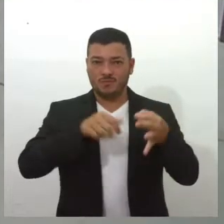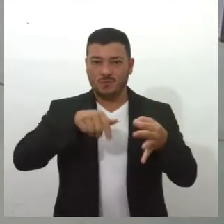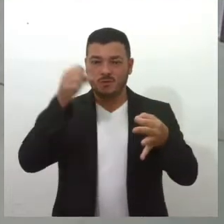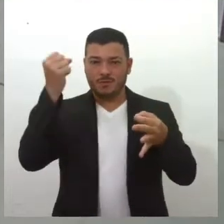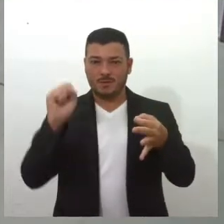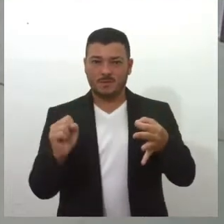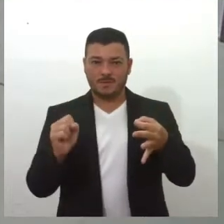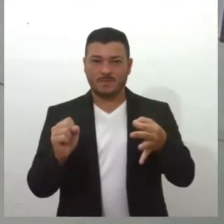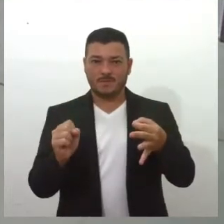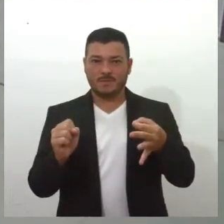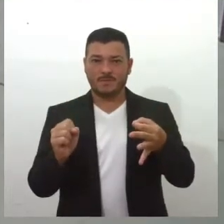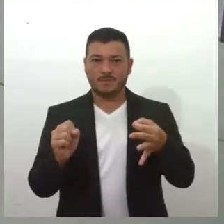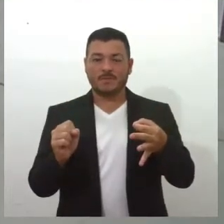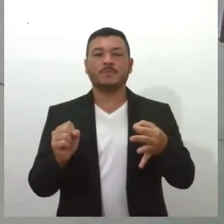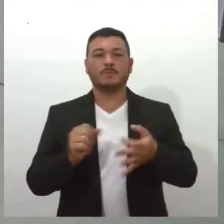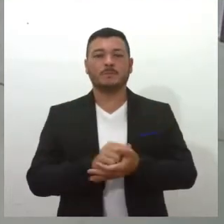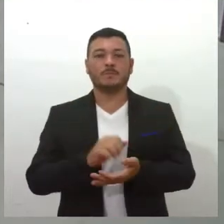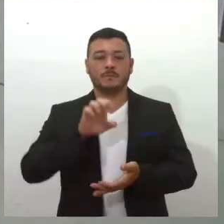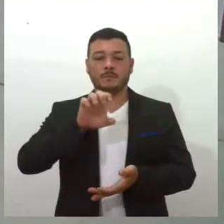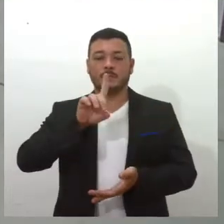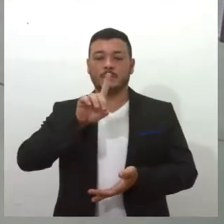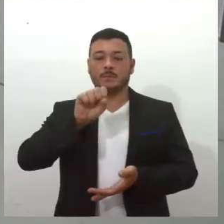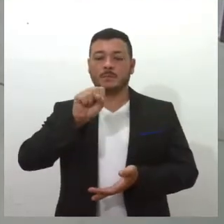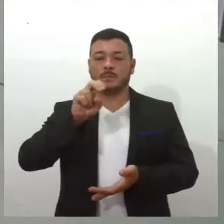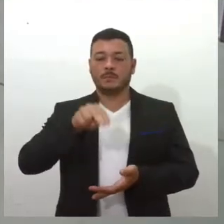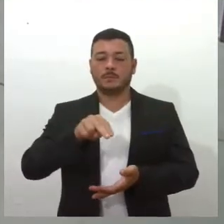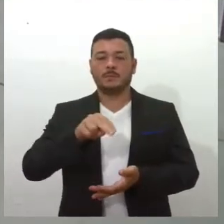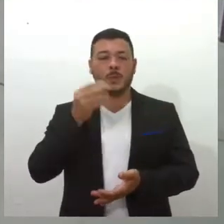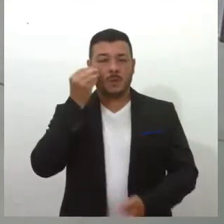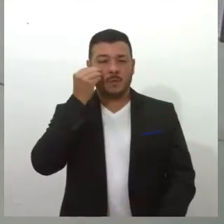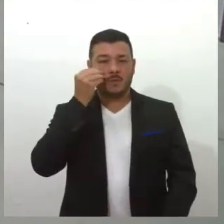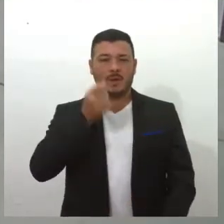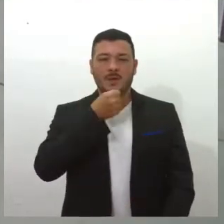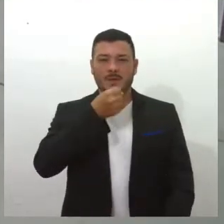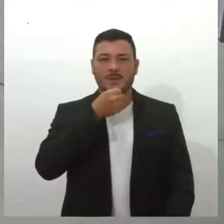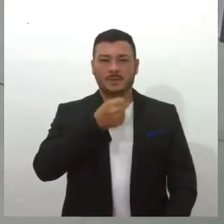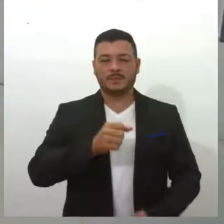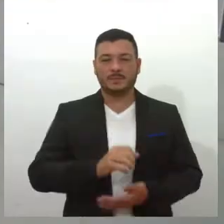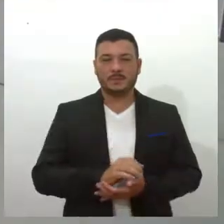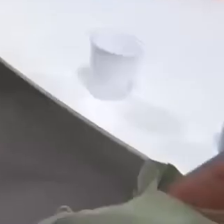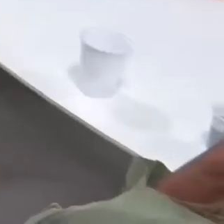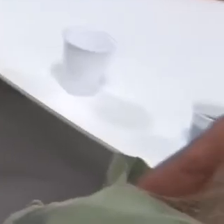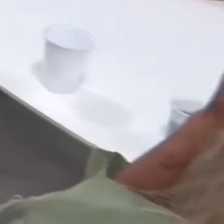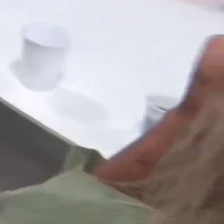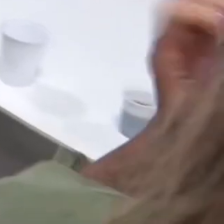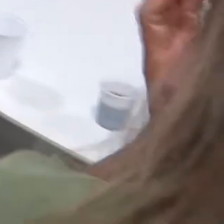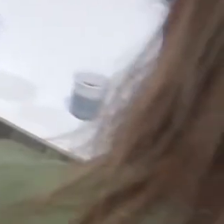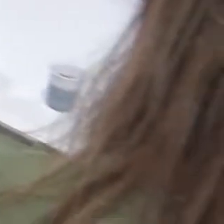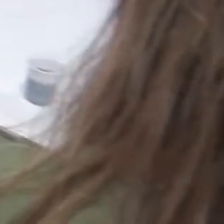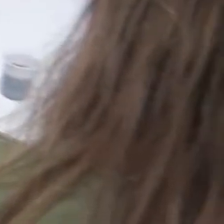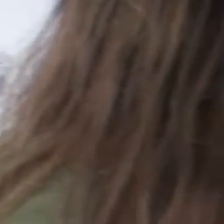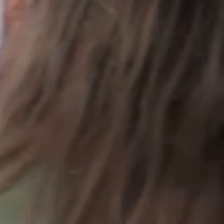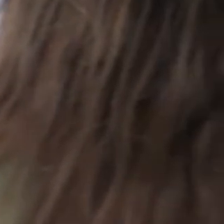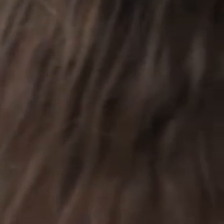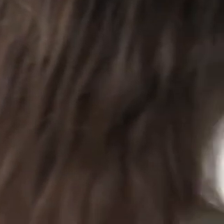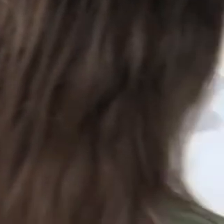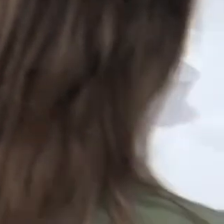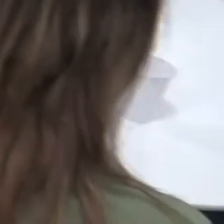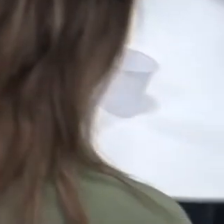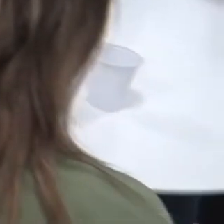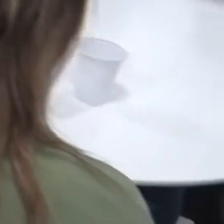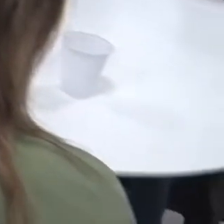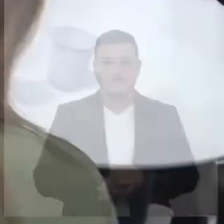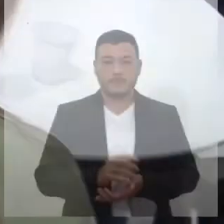Sergipe, desembargador Edson Ulisses. Vamos conferir na reportagem de Arícia Menezes. O presidente da